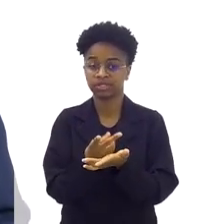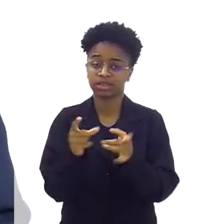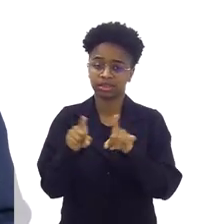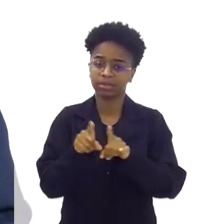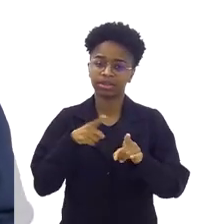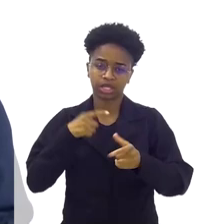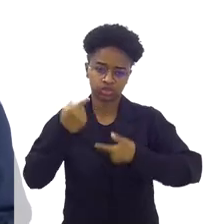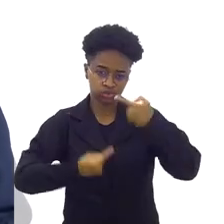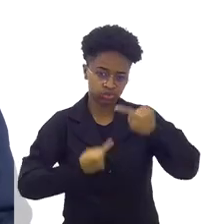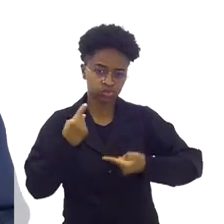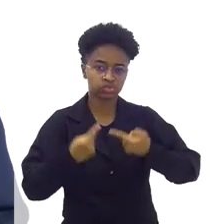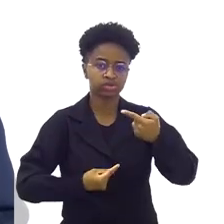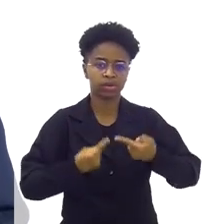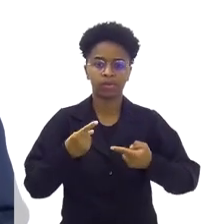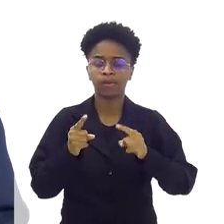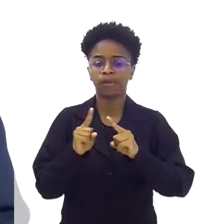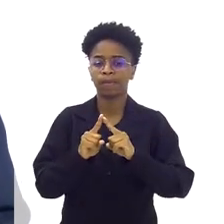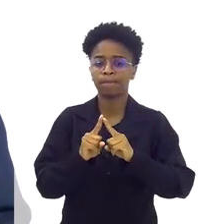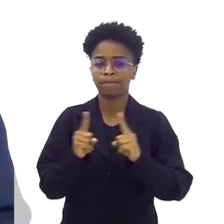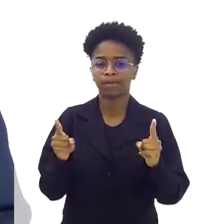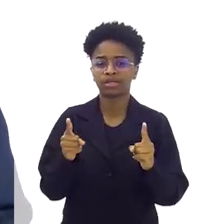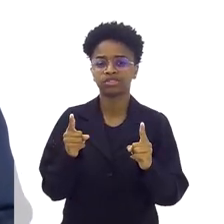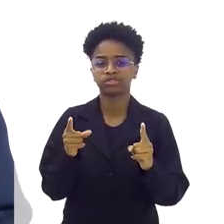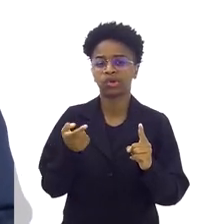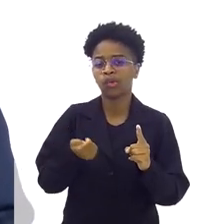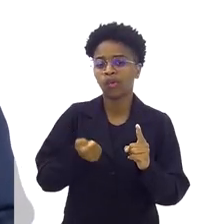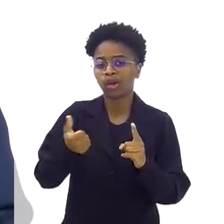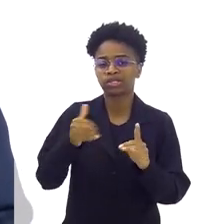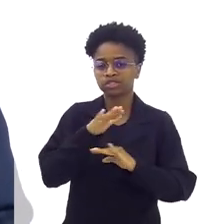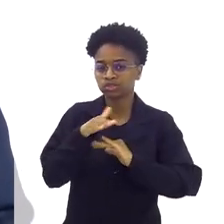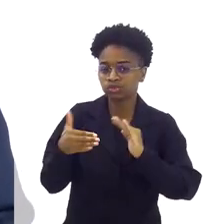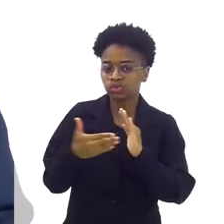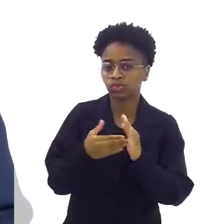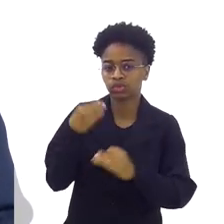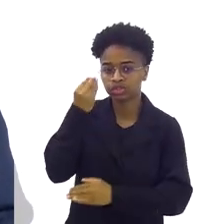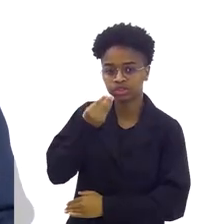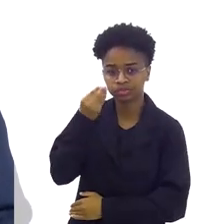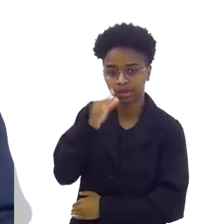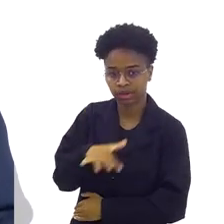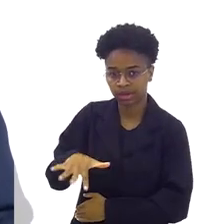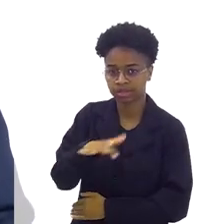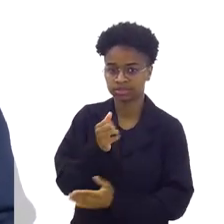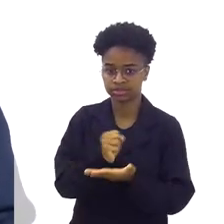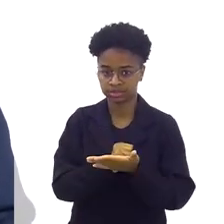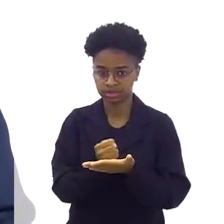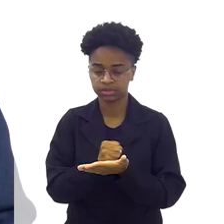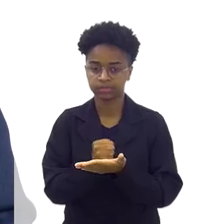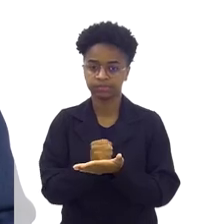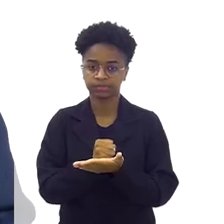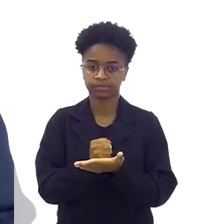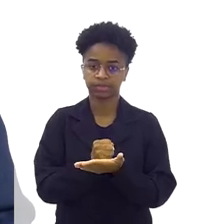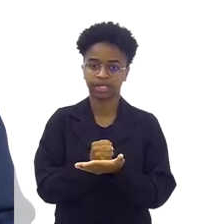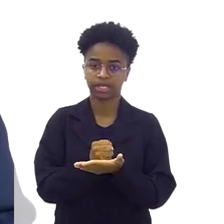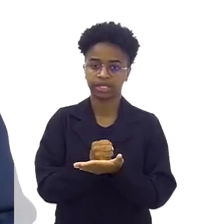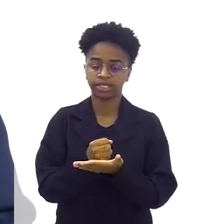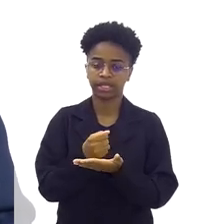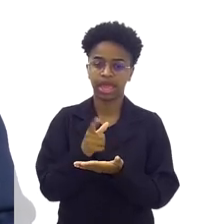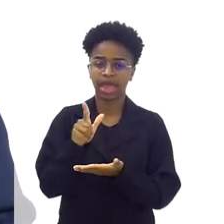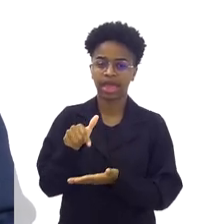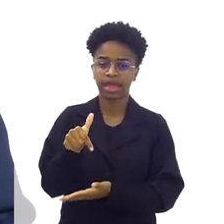uma... até uma discussão bem grande, né? Assim, quase toda experiência que é desenvolvida como um jogo, ela